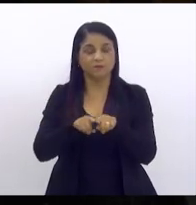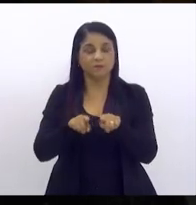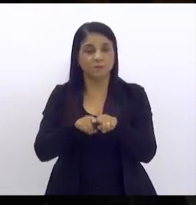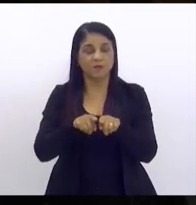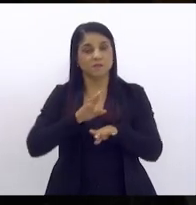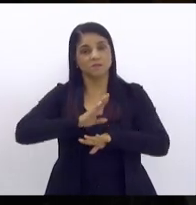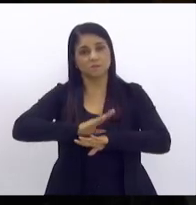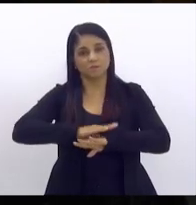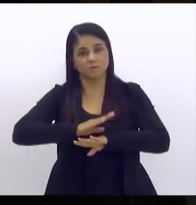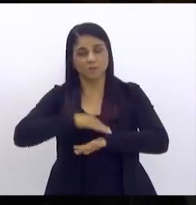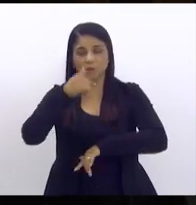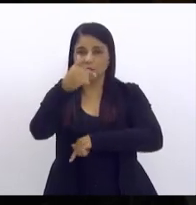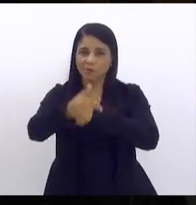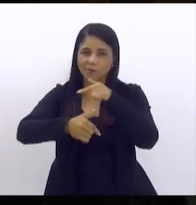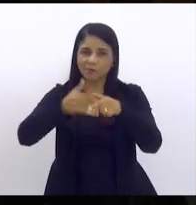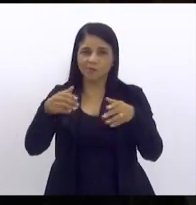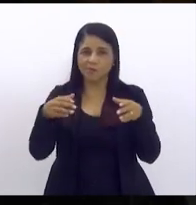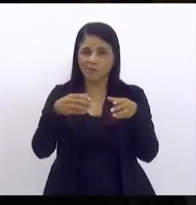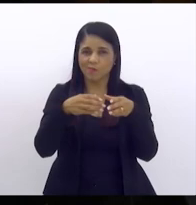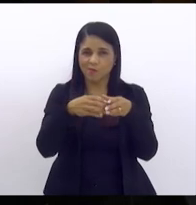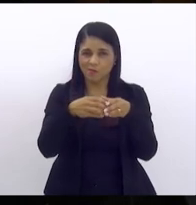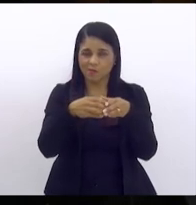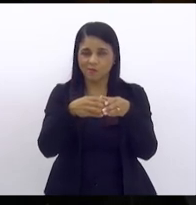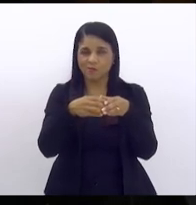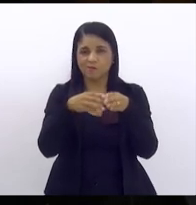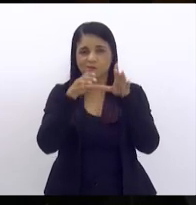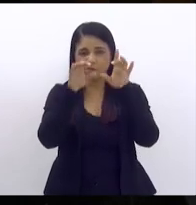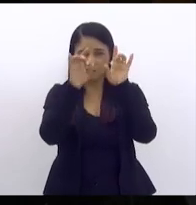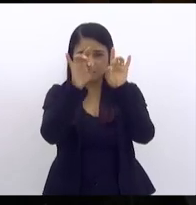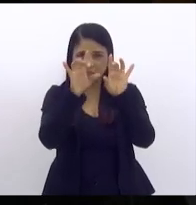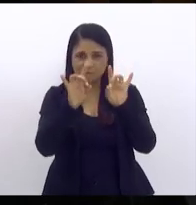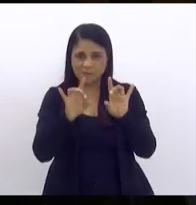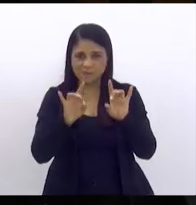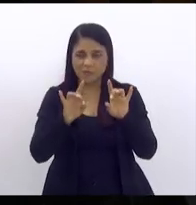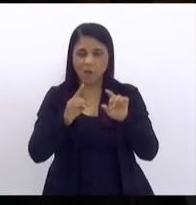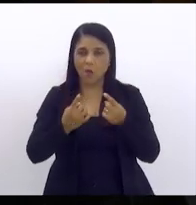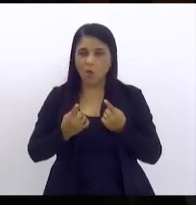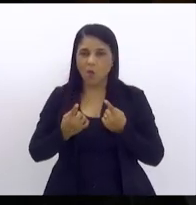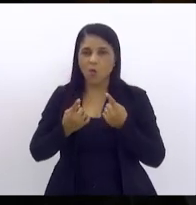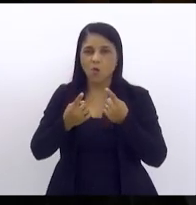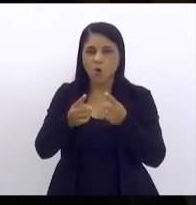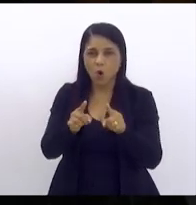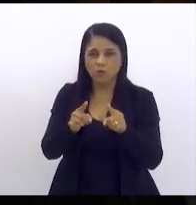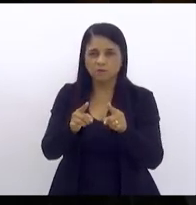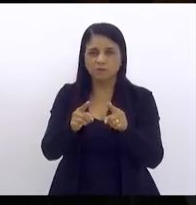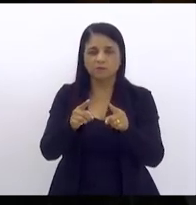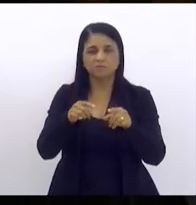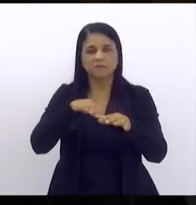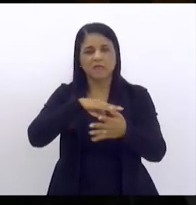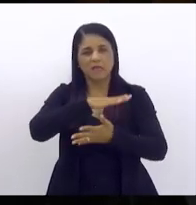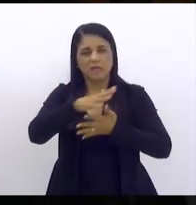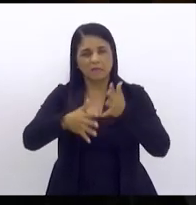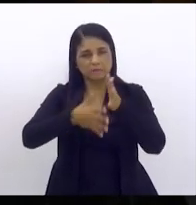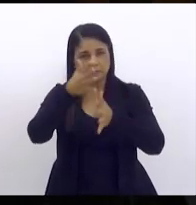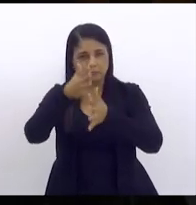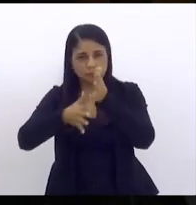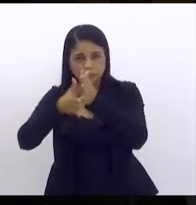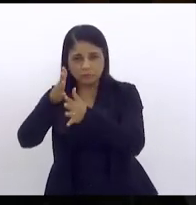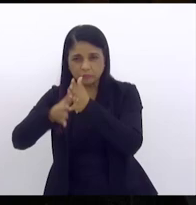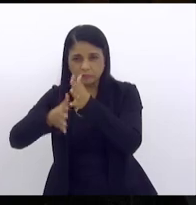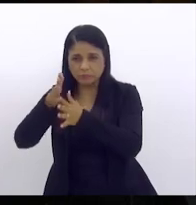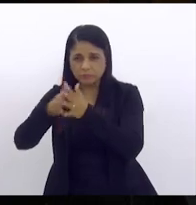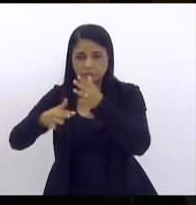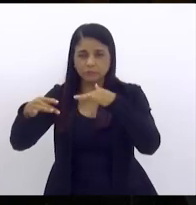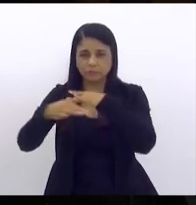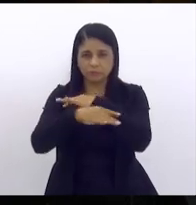momento, o trabalho da Comissão Especial de Combate à Desordem Urbana, presidido pelo nosso colega,